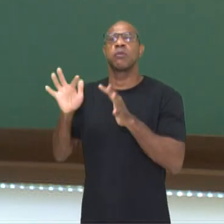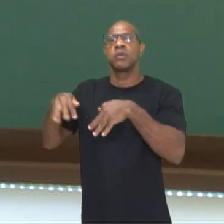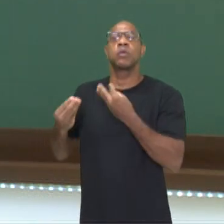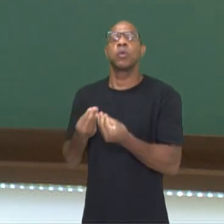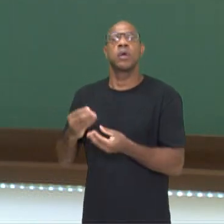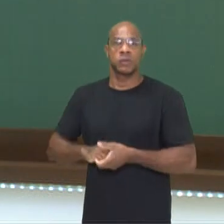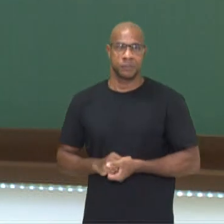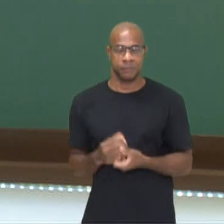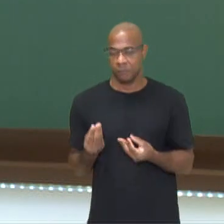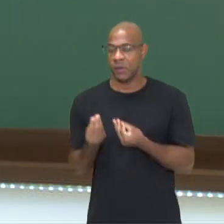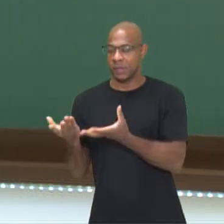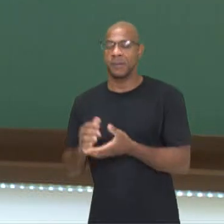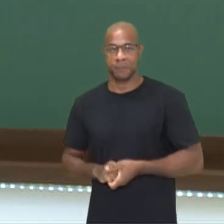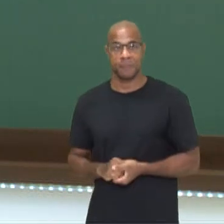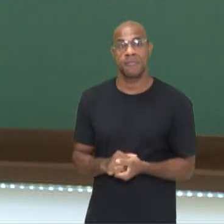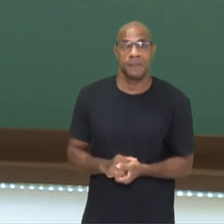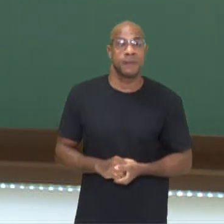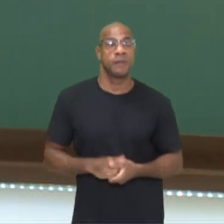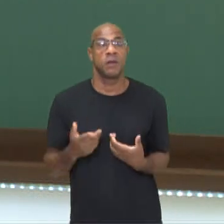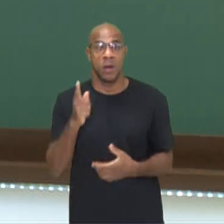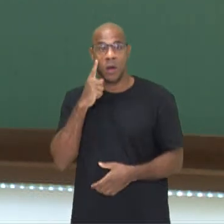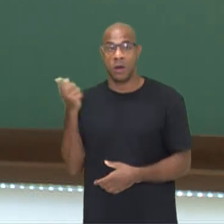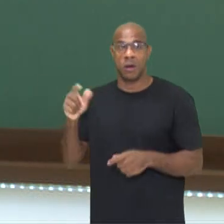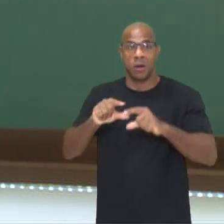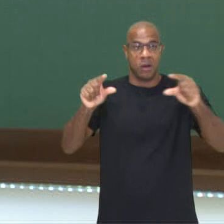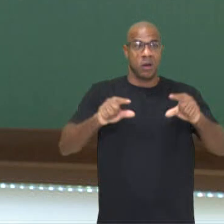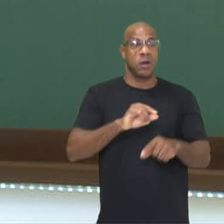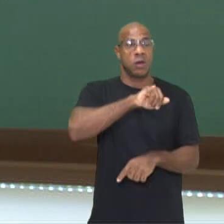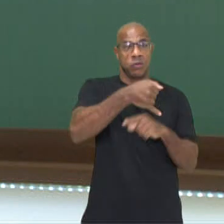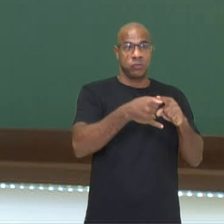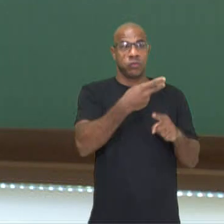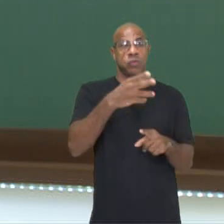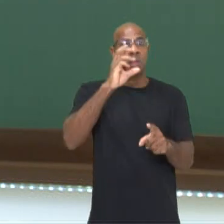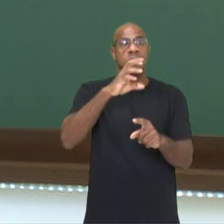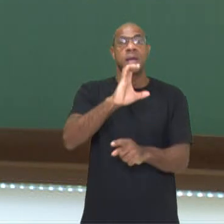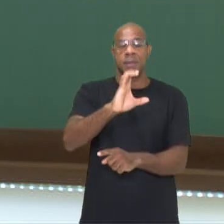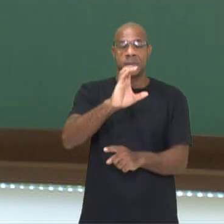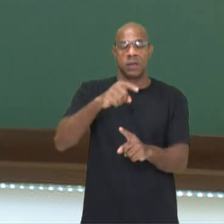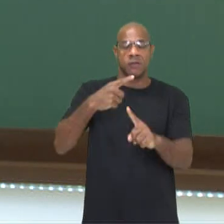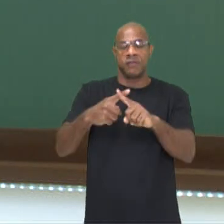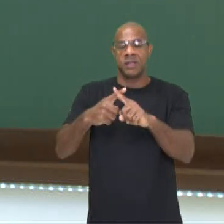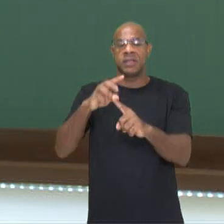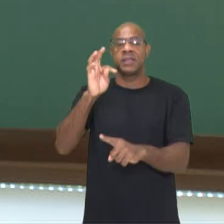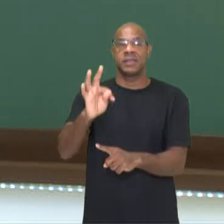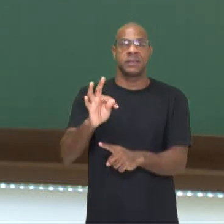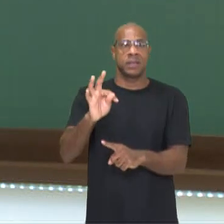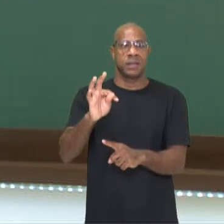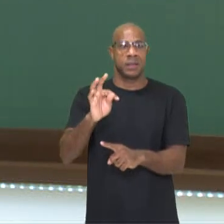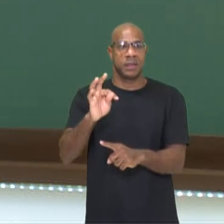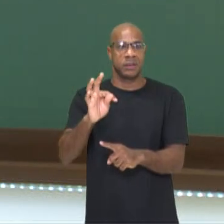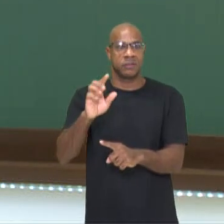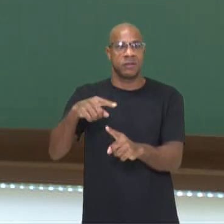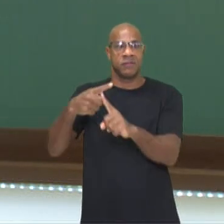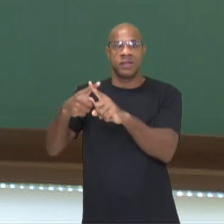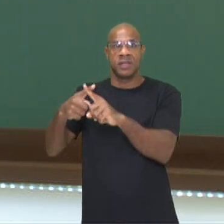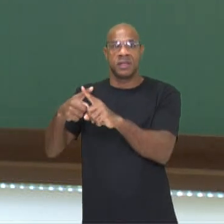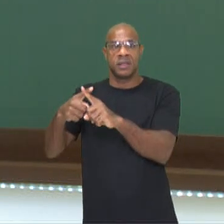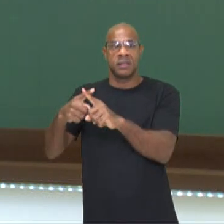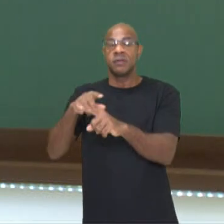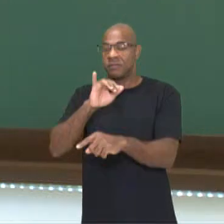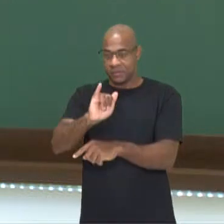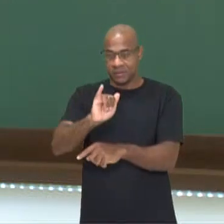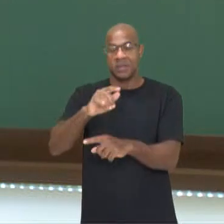equações que eu mostrei aqui anteriormente, ó. Juro é capital vezes taxa vezes tempo. E montante é